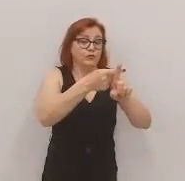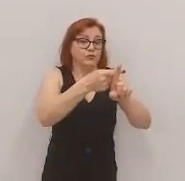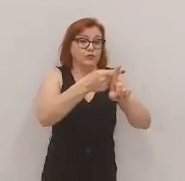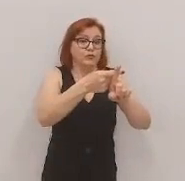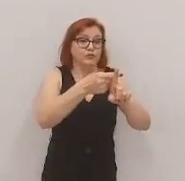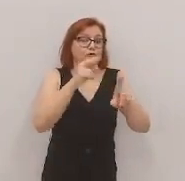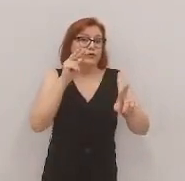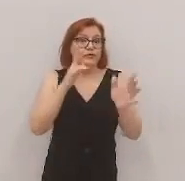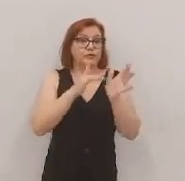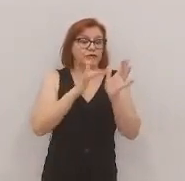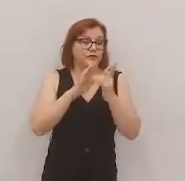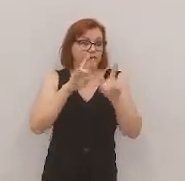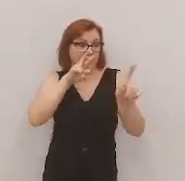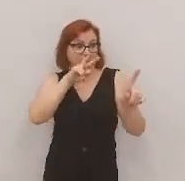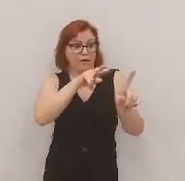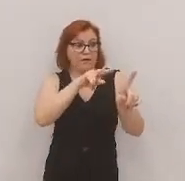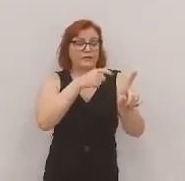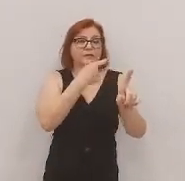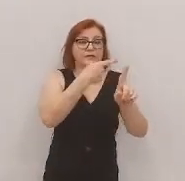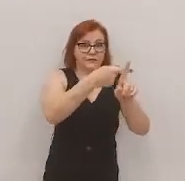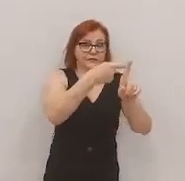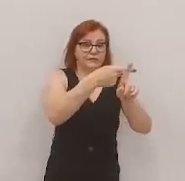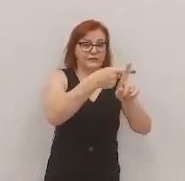E se alguém for lá